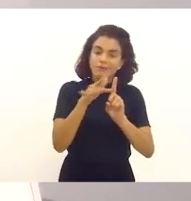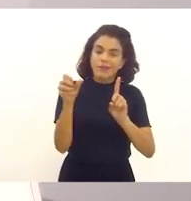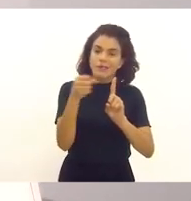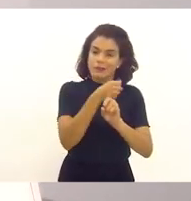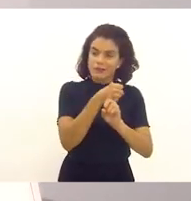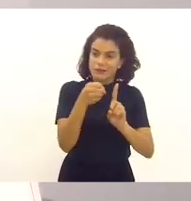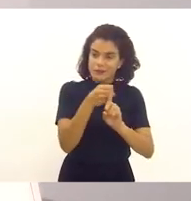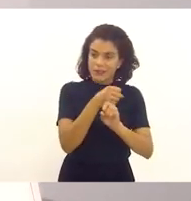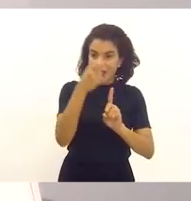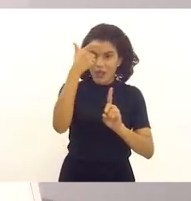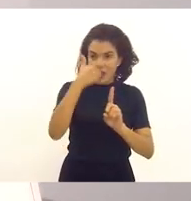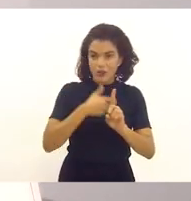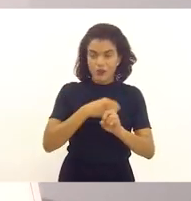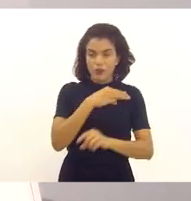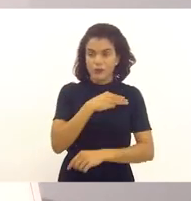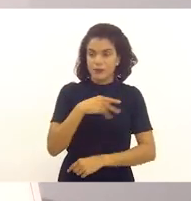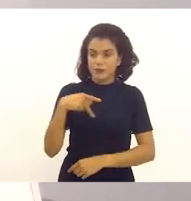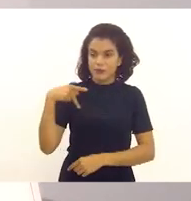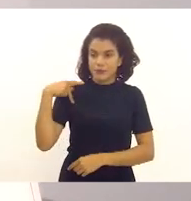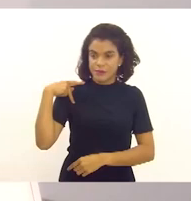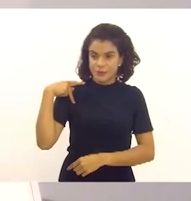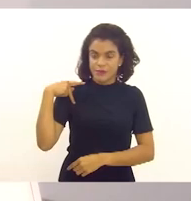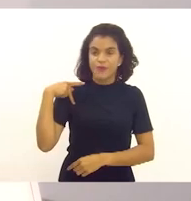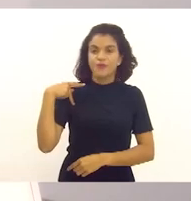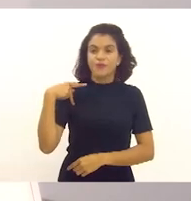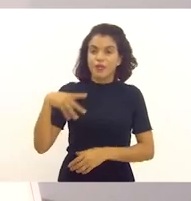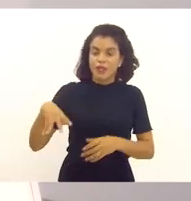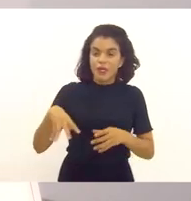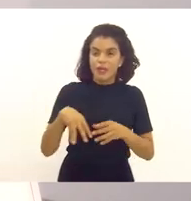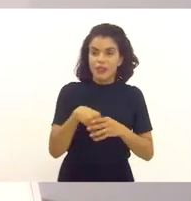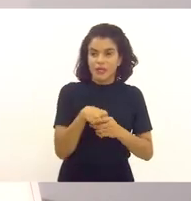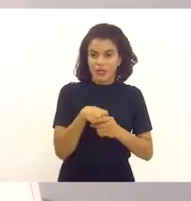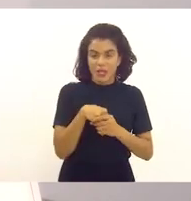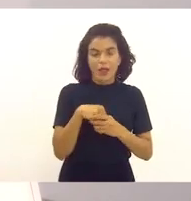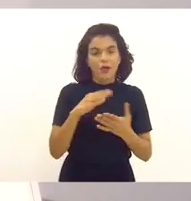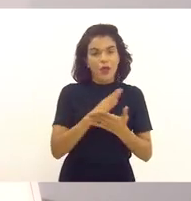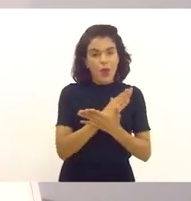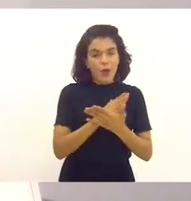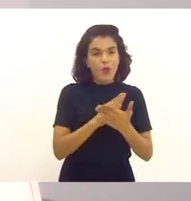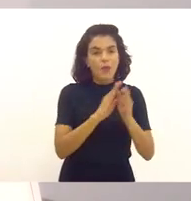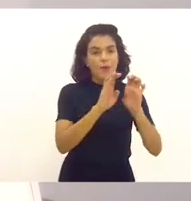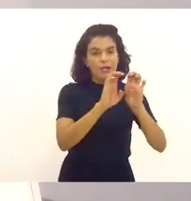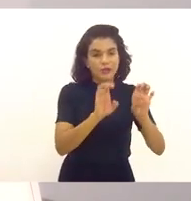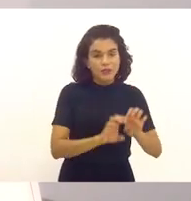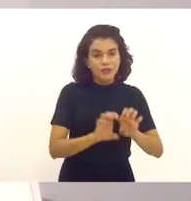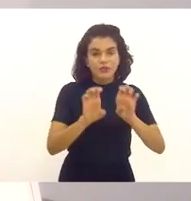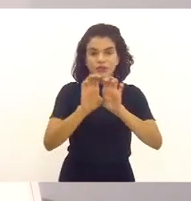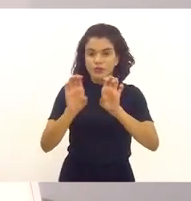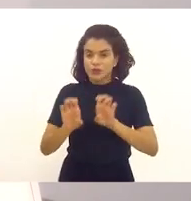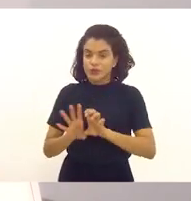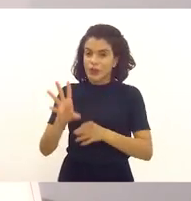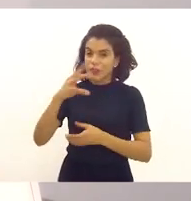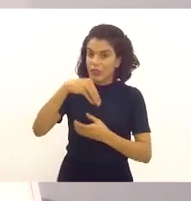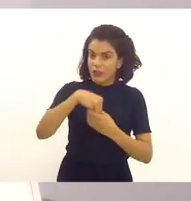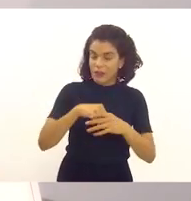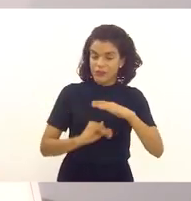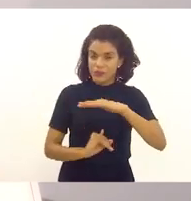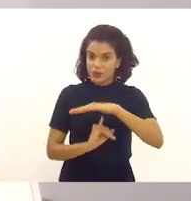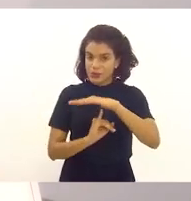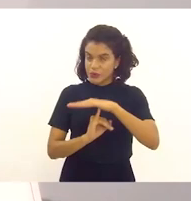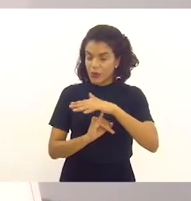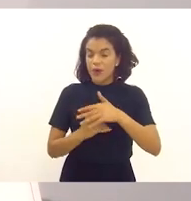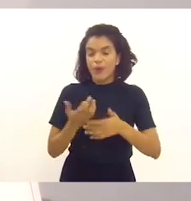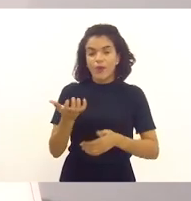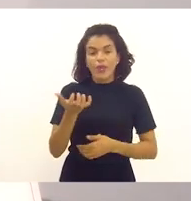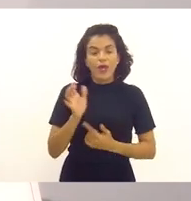eu sou do Ministério Público integra aí algumas estruturas internas da instituição e gostaria de